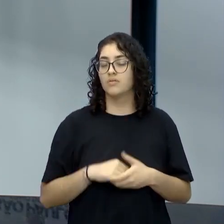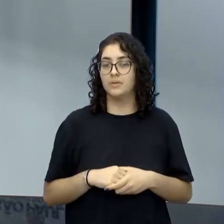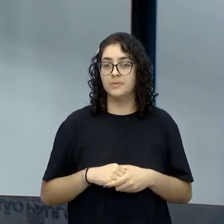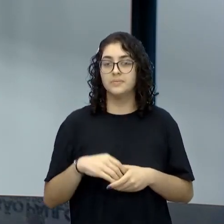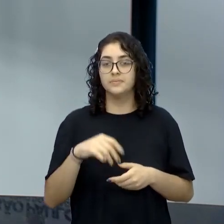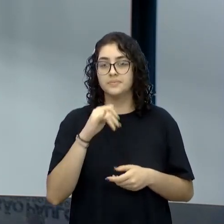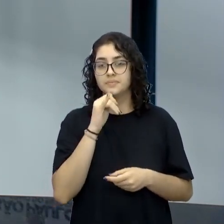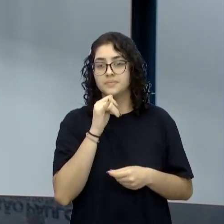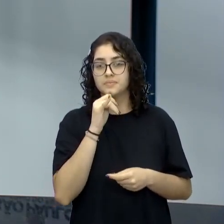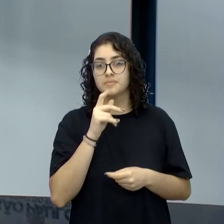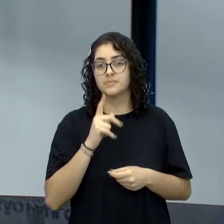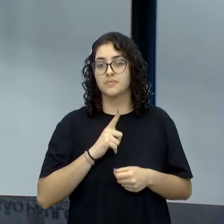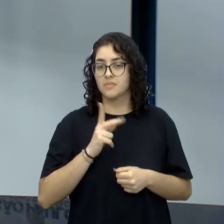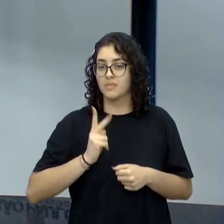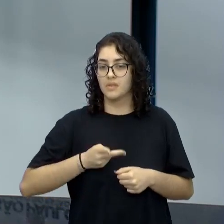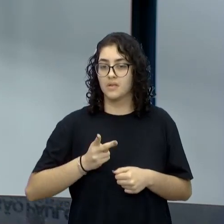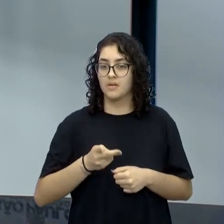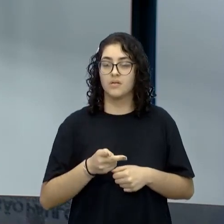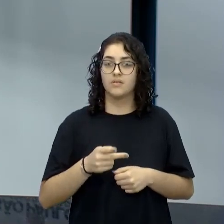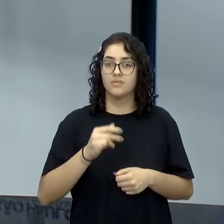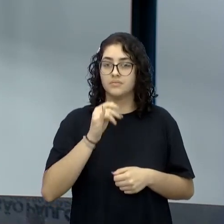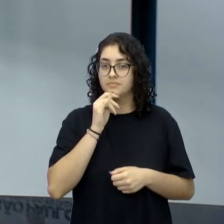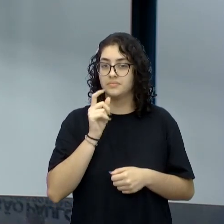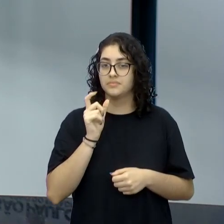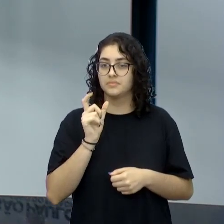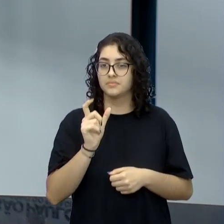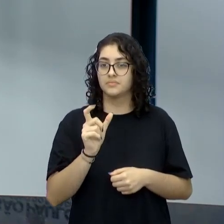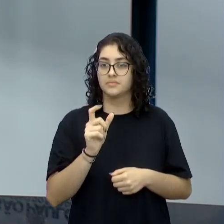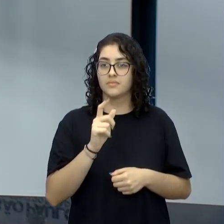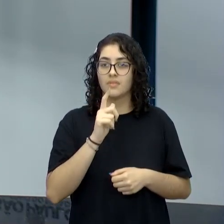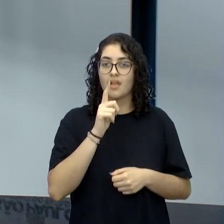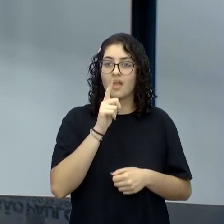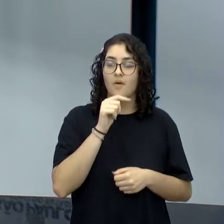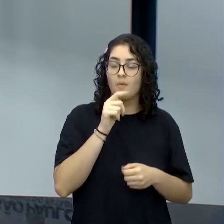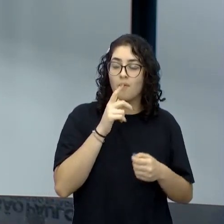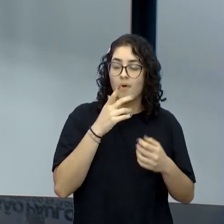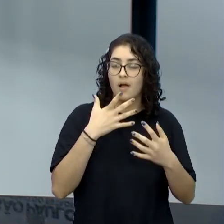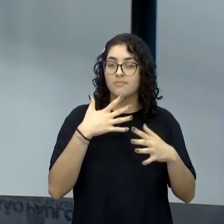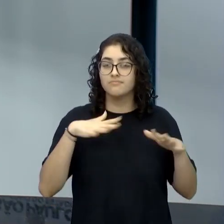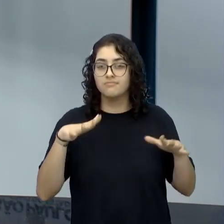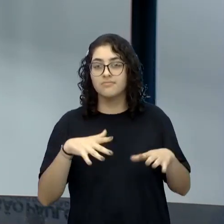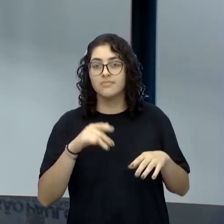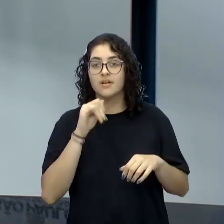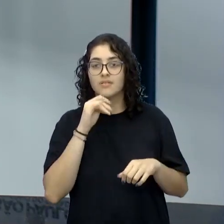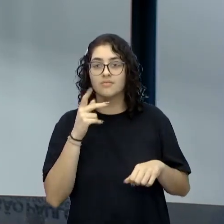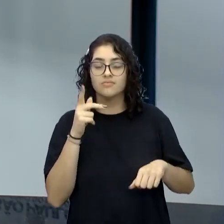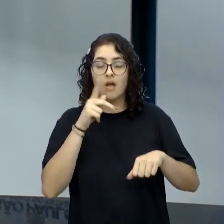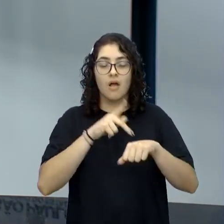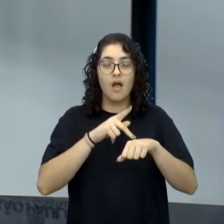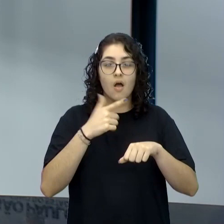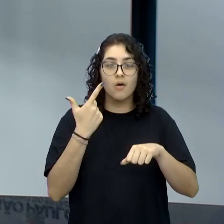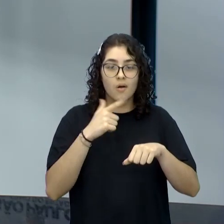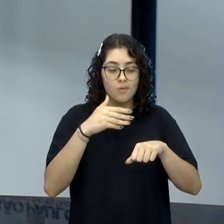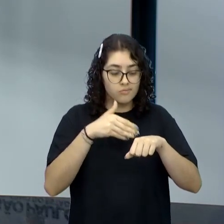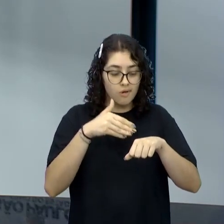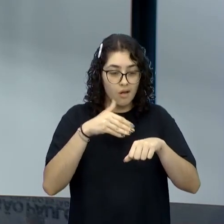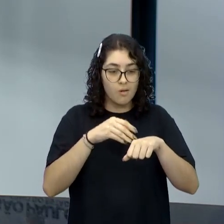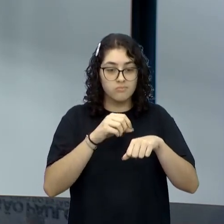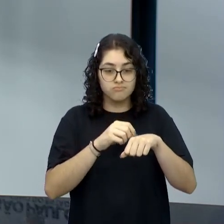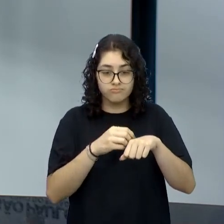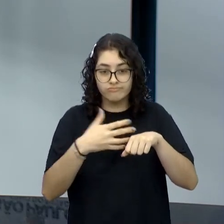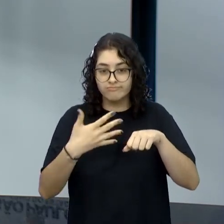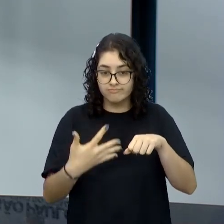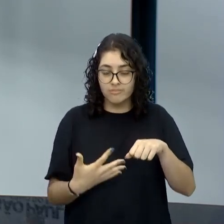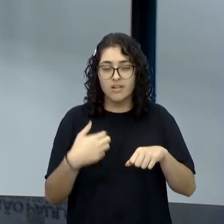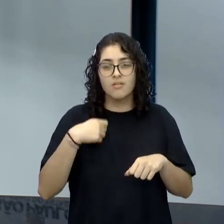Então, sempre existiu o ditado, né, que água mole em pedra dura, tanto bate até que fura. E aí eu lembro que quando